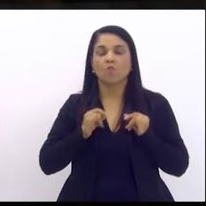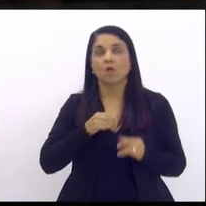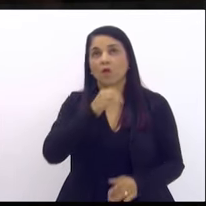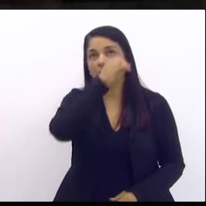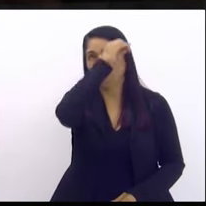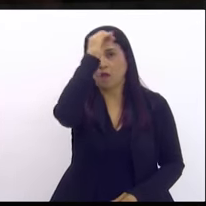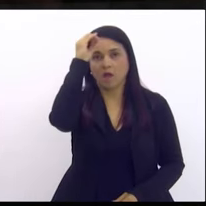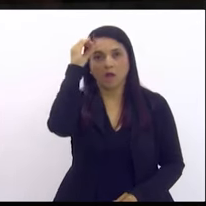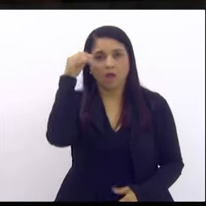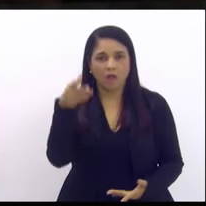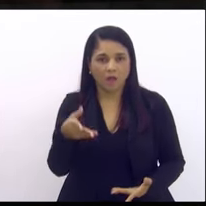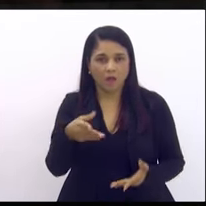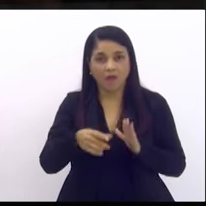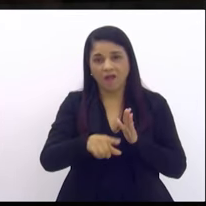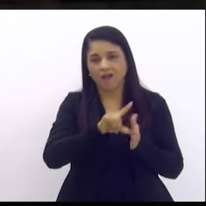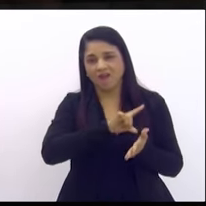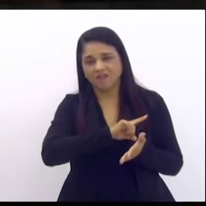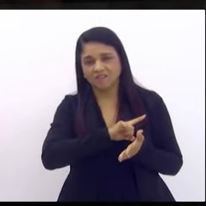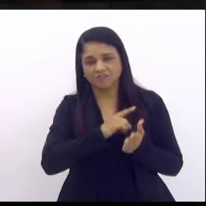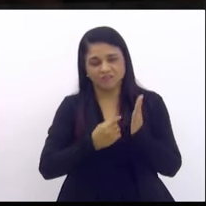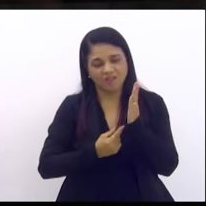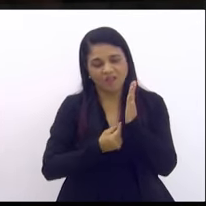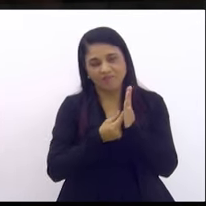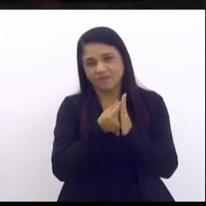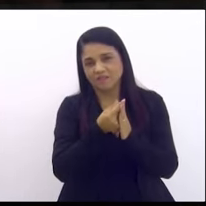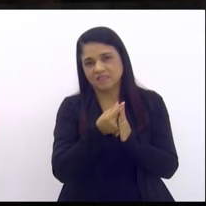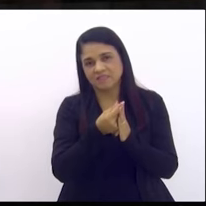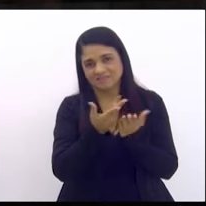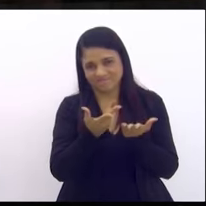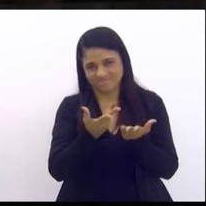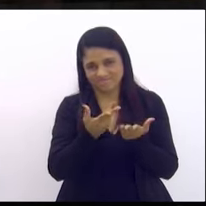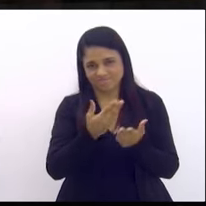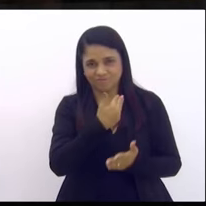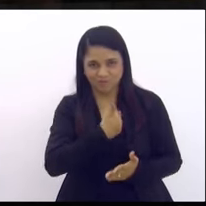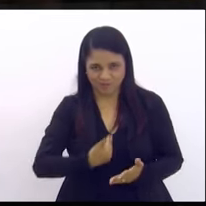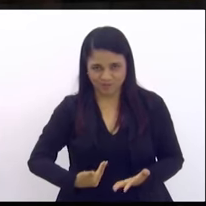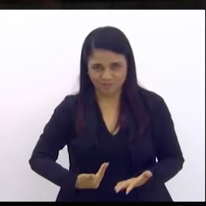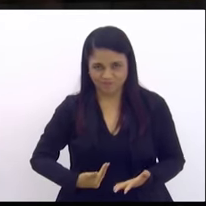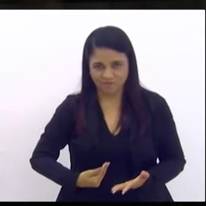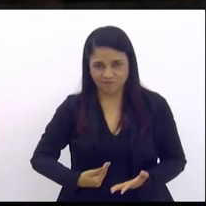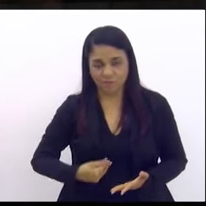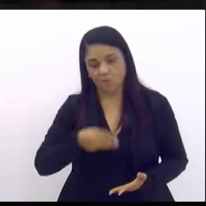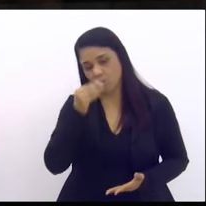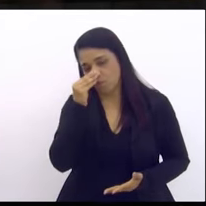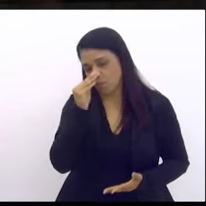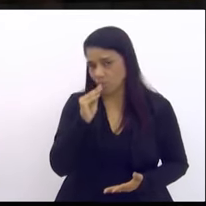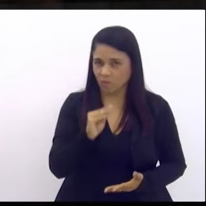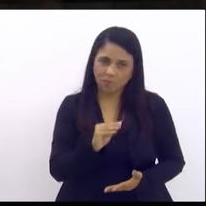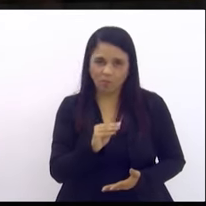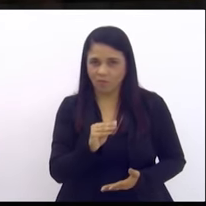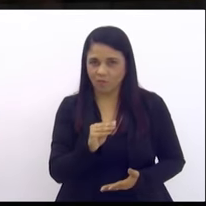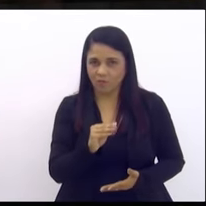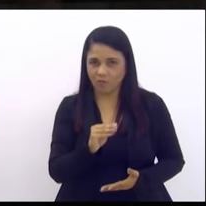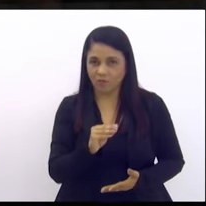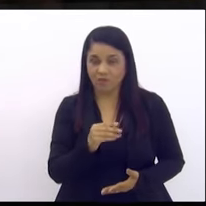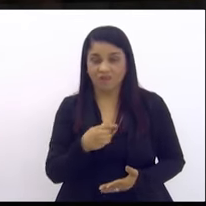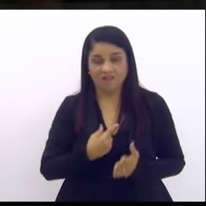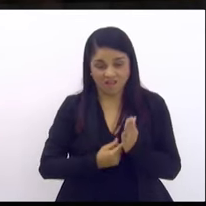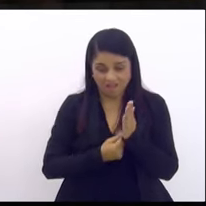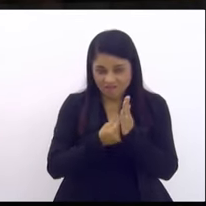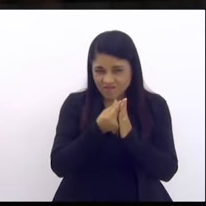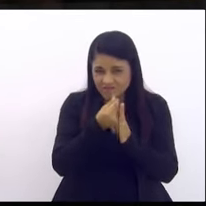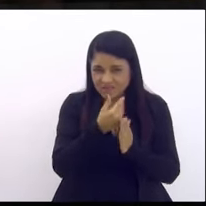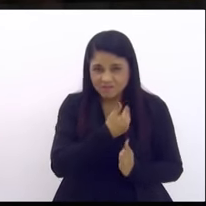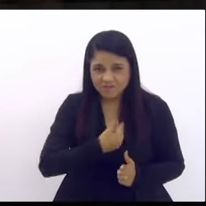alienação em relação a Finanças Públicas e finança pública não é só